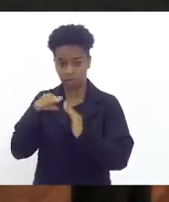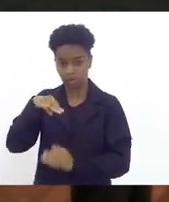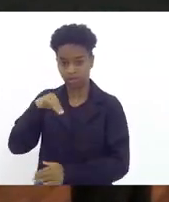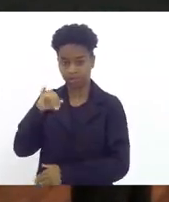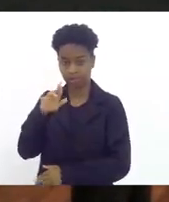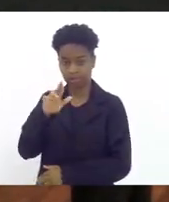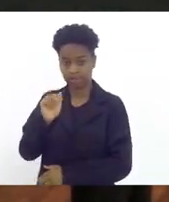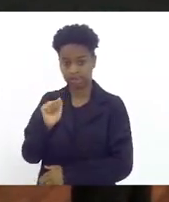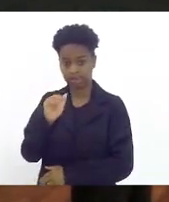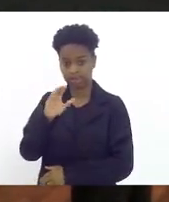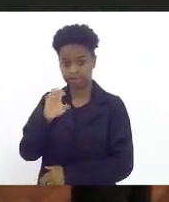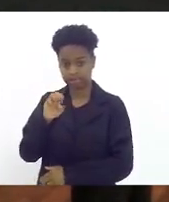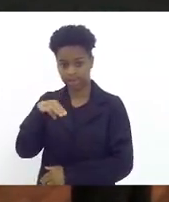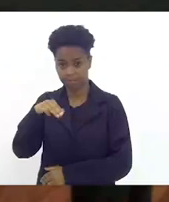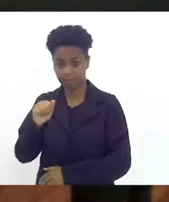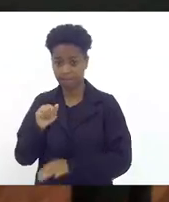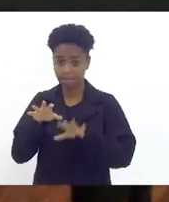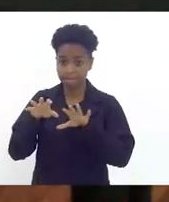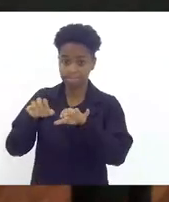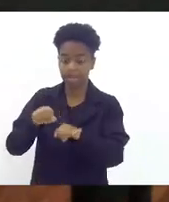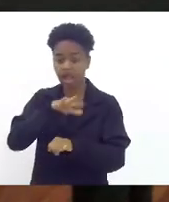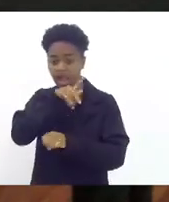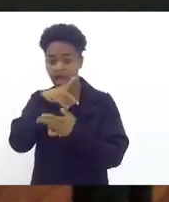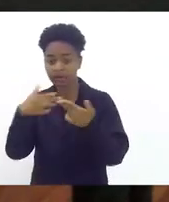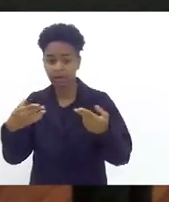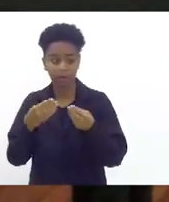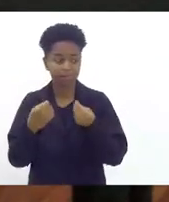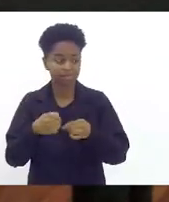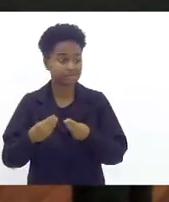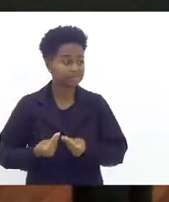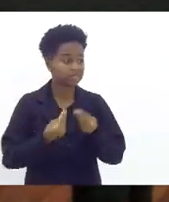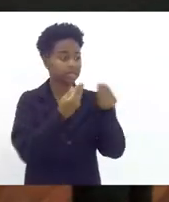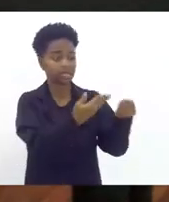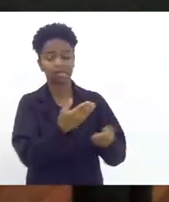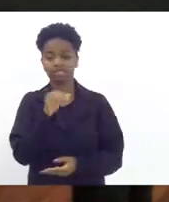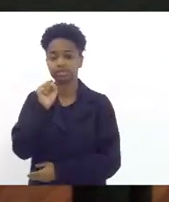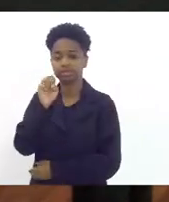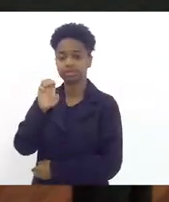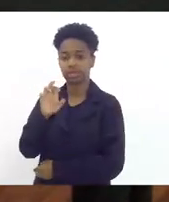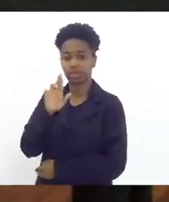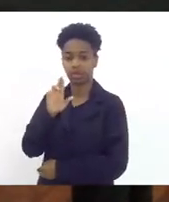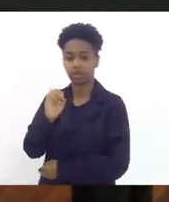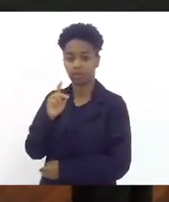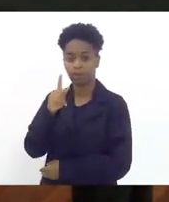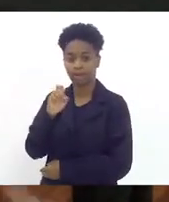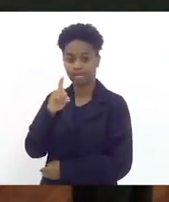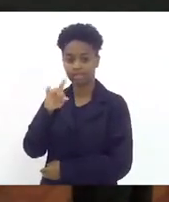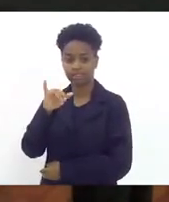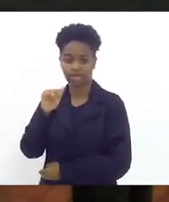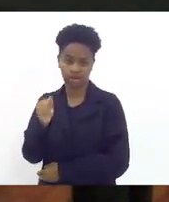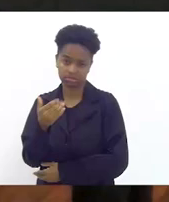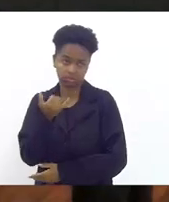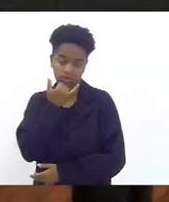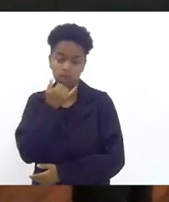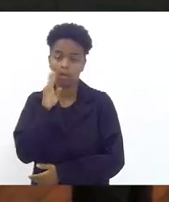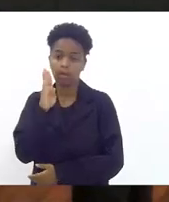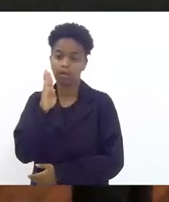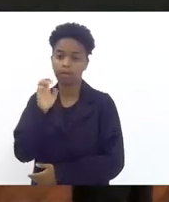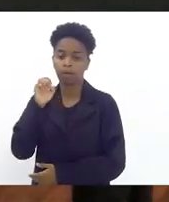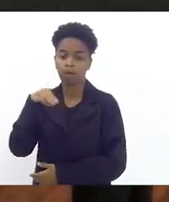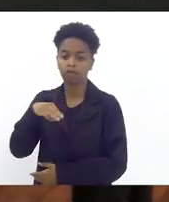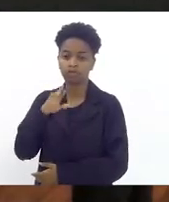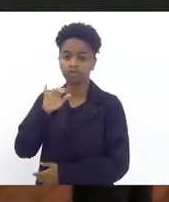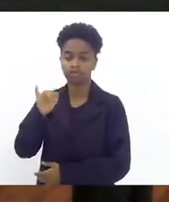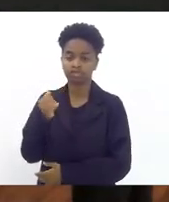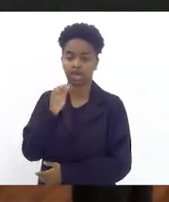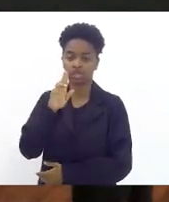poderia ser solto lá que ela tem que levar lá em Seropédica Miracema desculpe Bom Jardim Varre